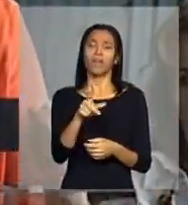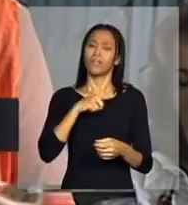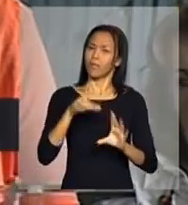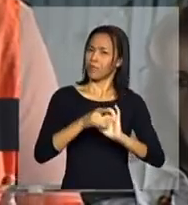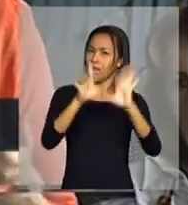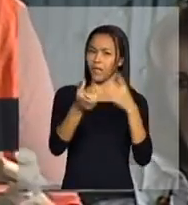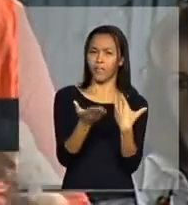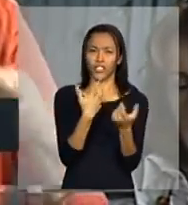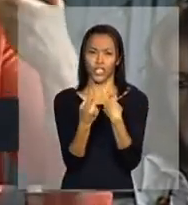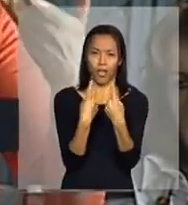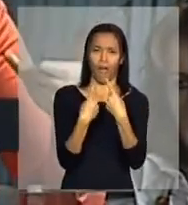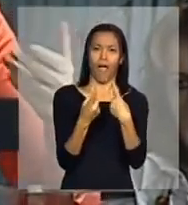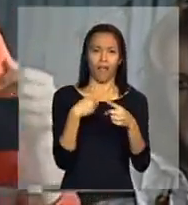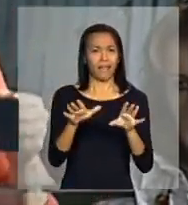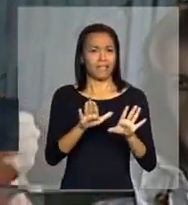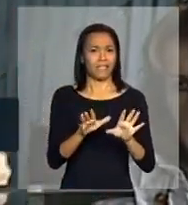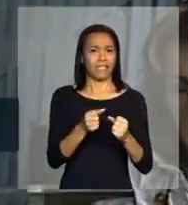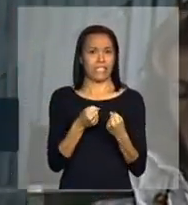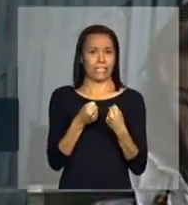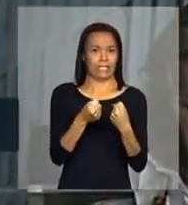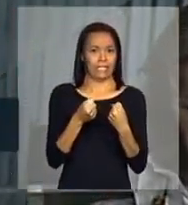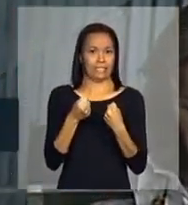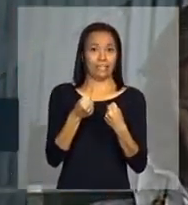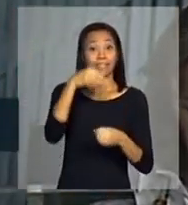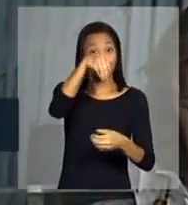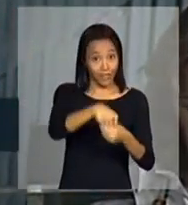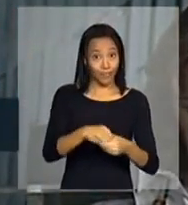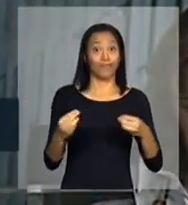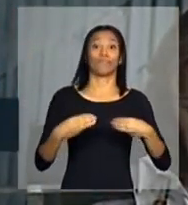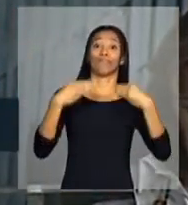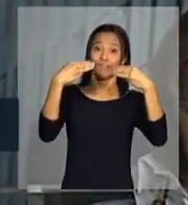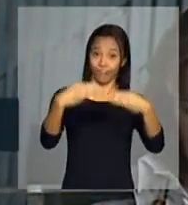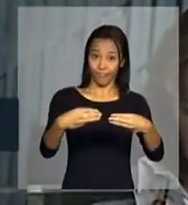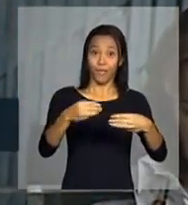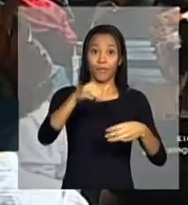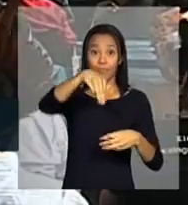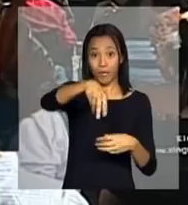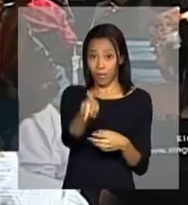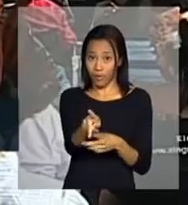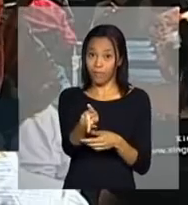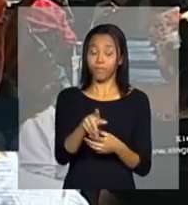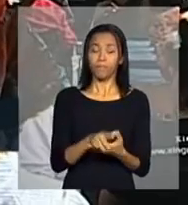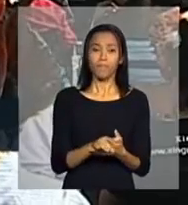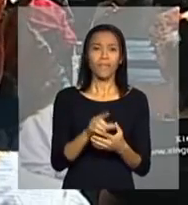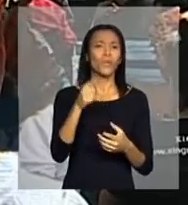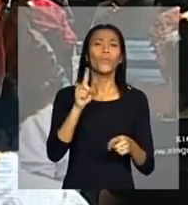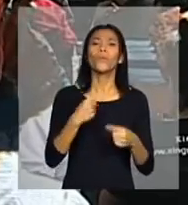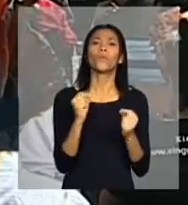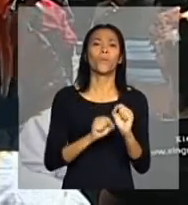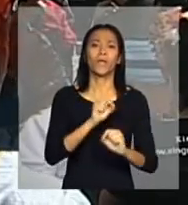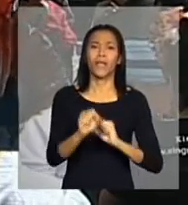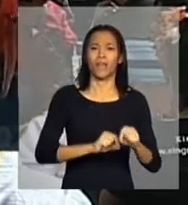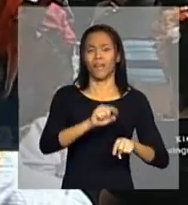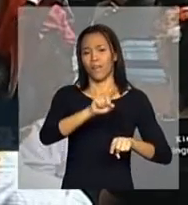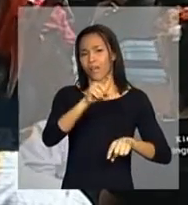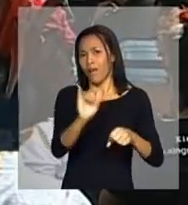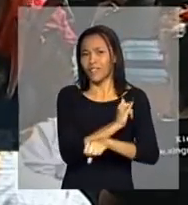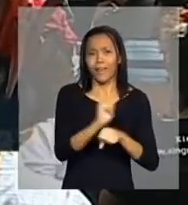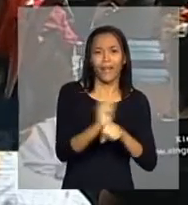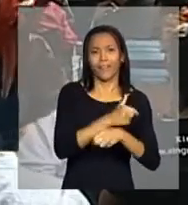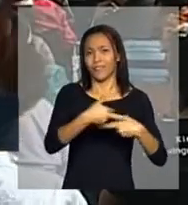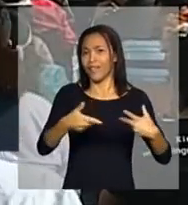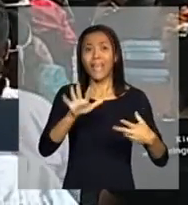a importância, muitas vezes, da resistência por dentro do Ministério Público Federal, a ações que não são adequadas e que eu quero